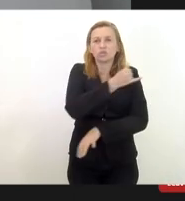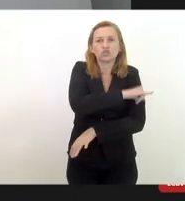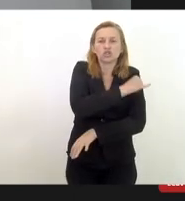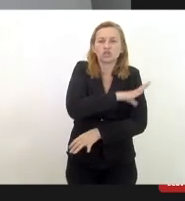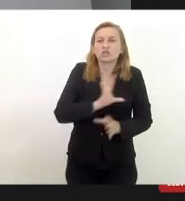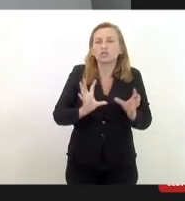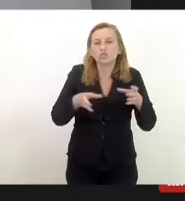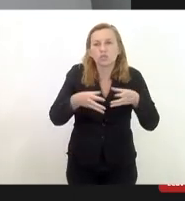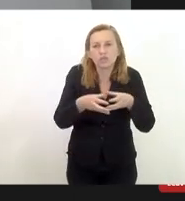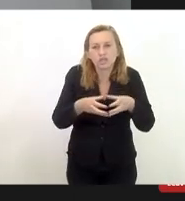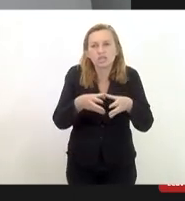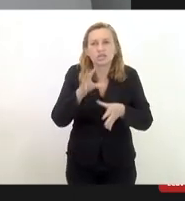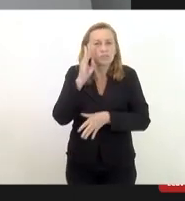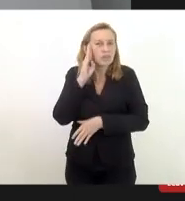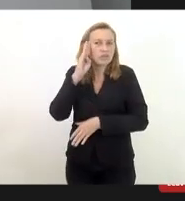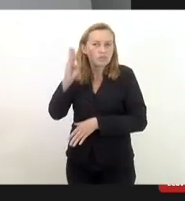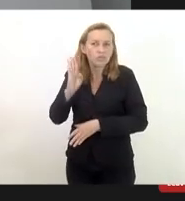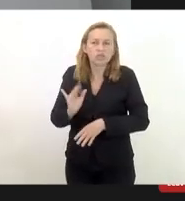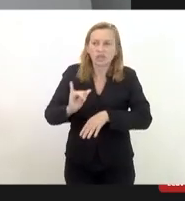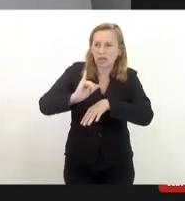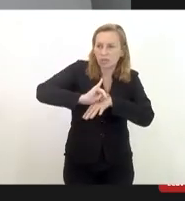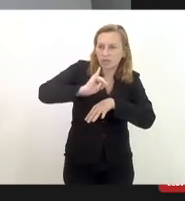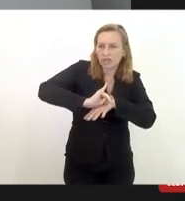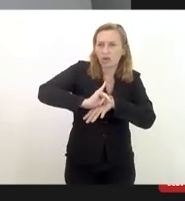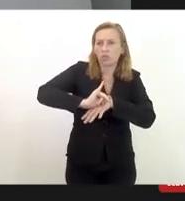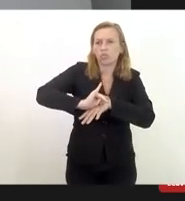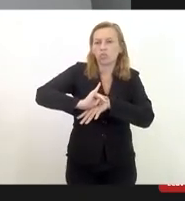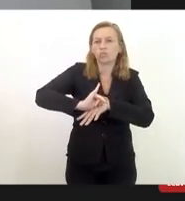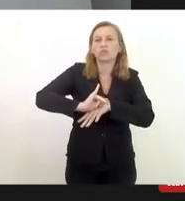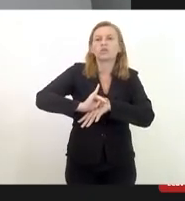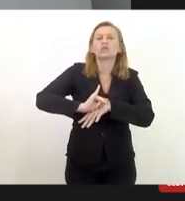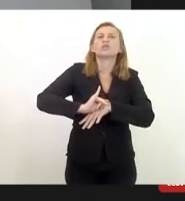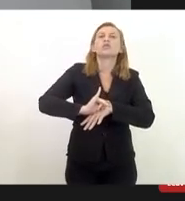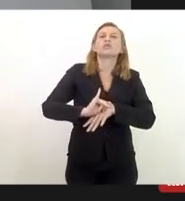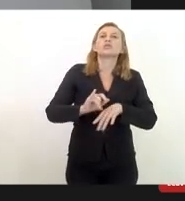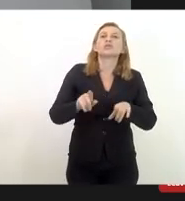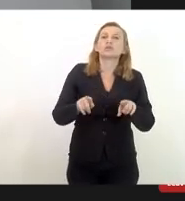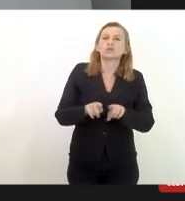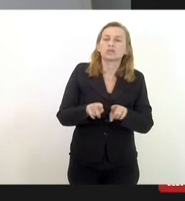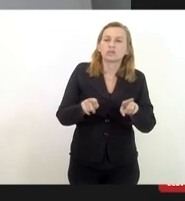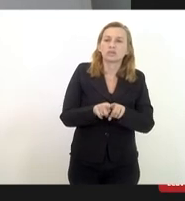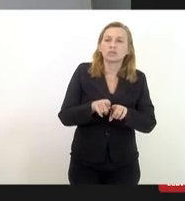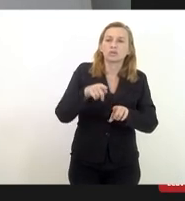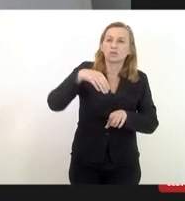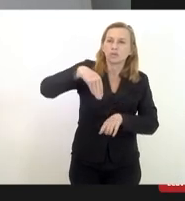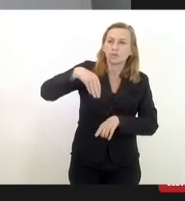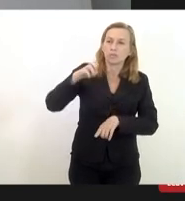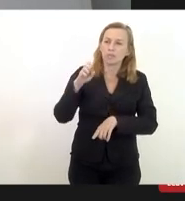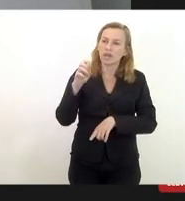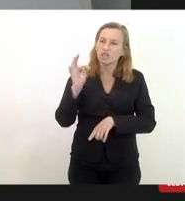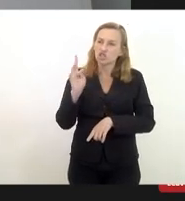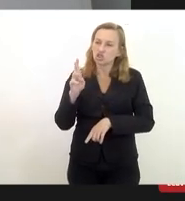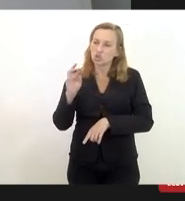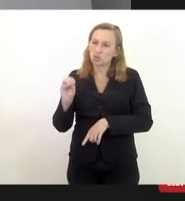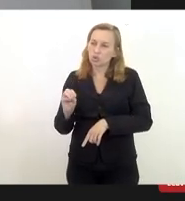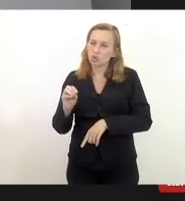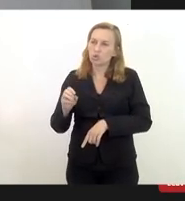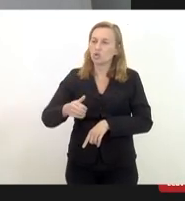concentra principalmente na capital e na região metro 1 e metro